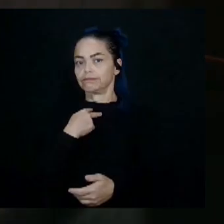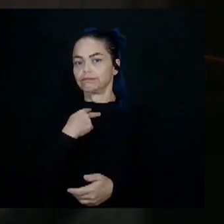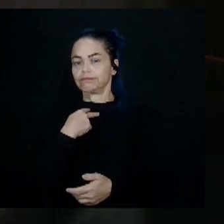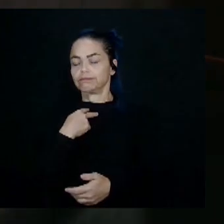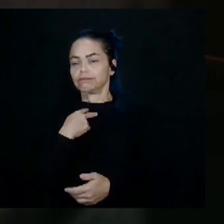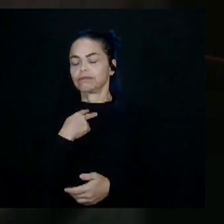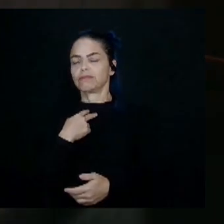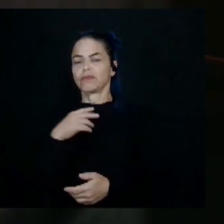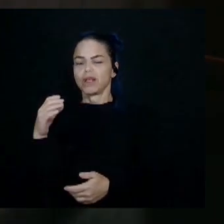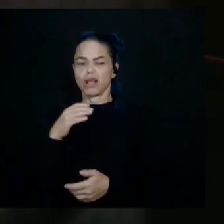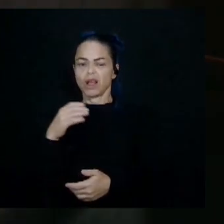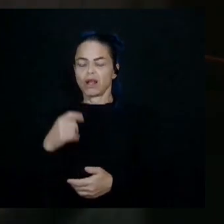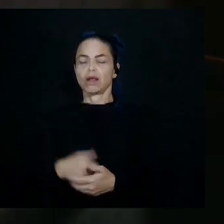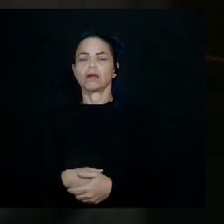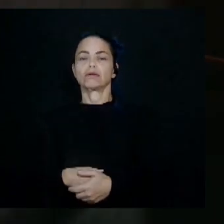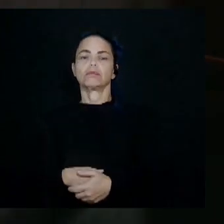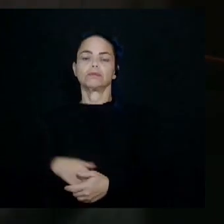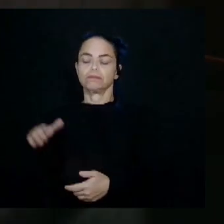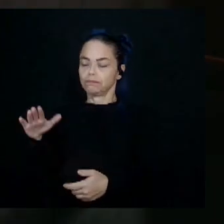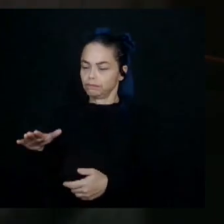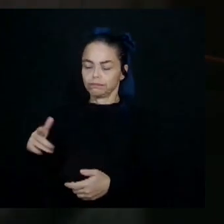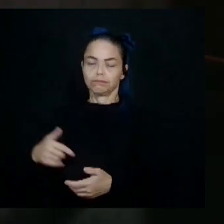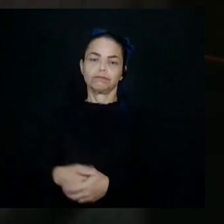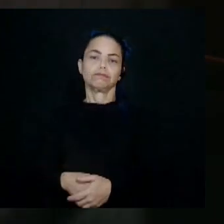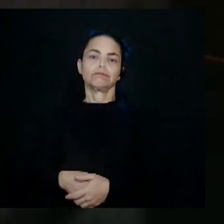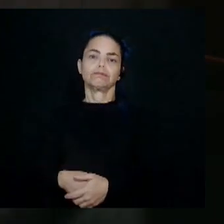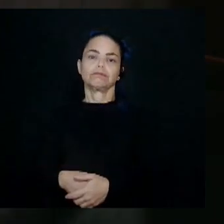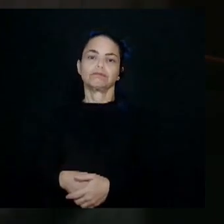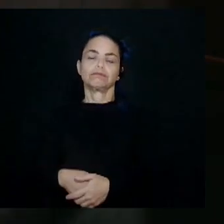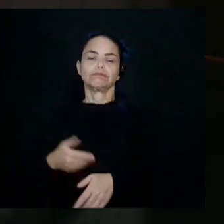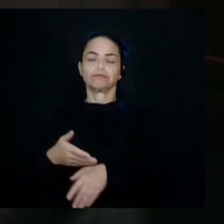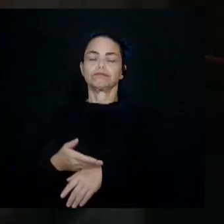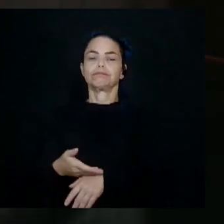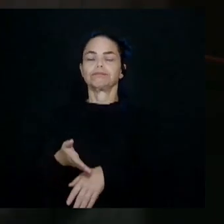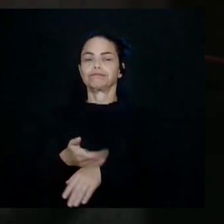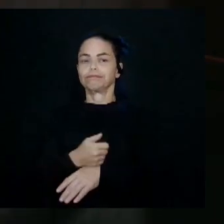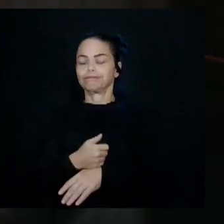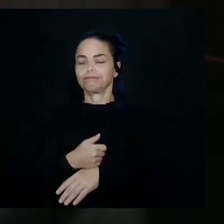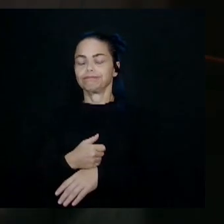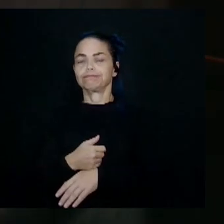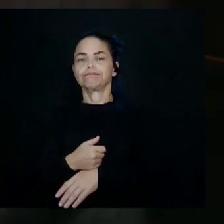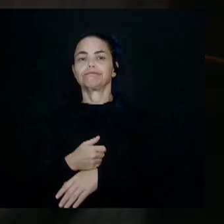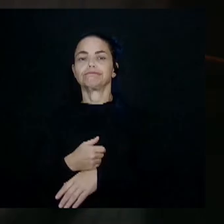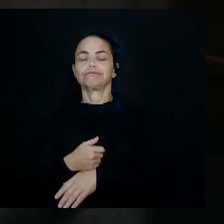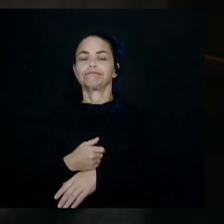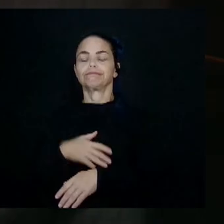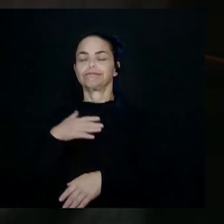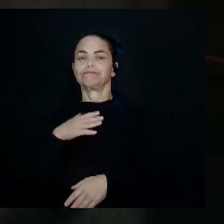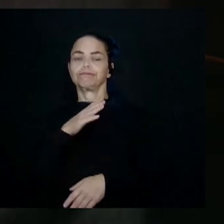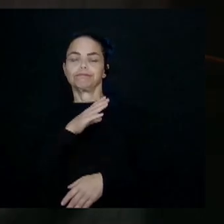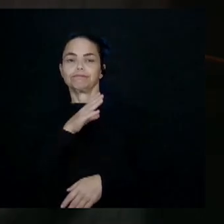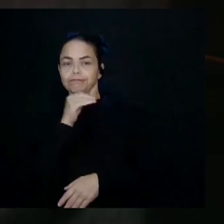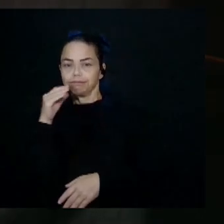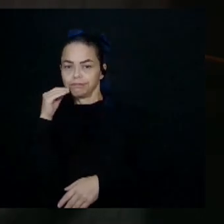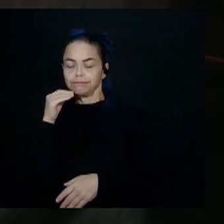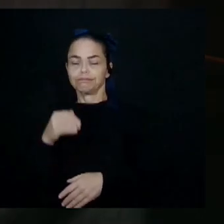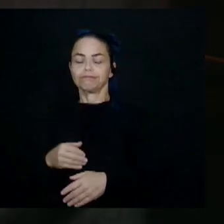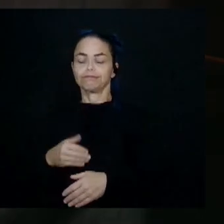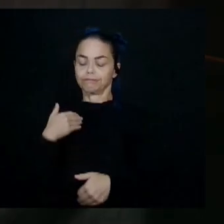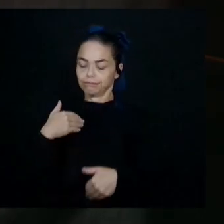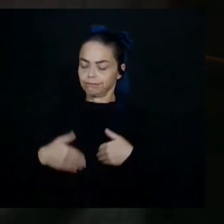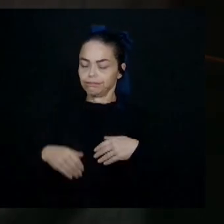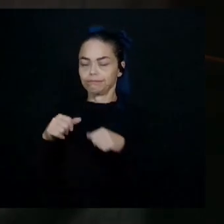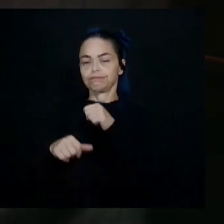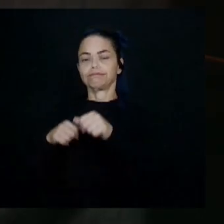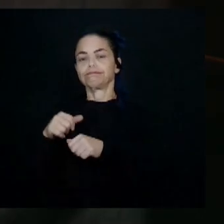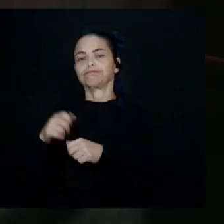daí a criança, né, que está na pré-adolescência, ela vai se fechar e ela não vai conversar com você. Então, a gente precisa entender e